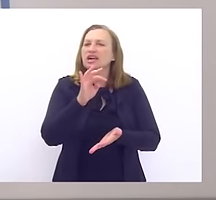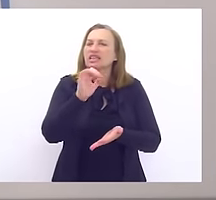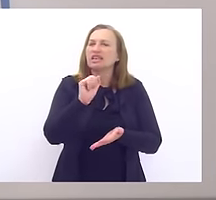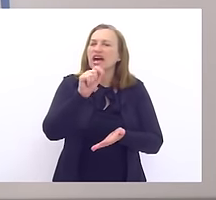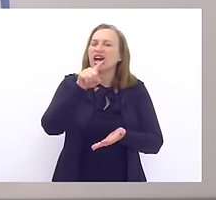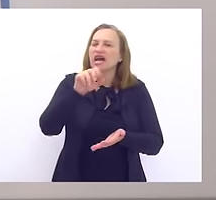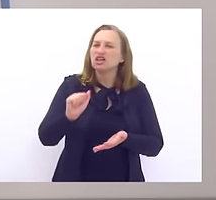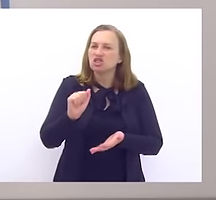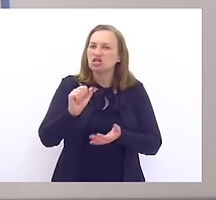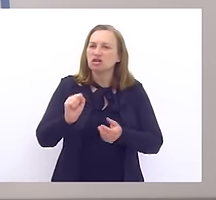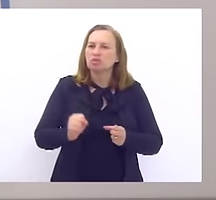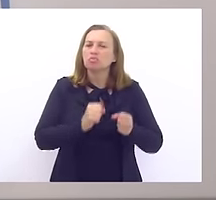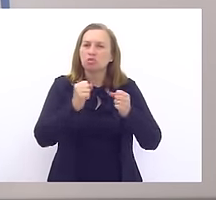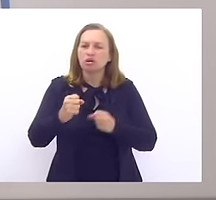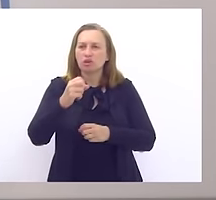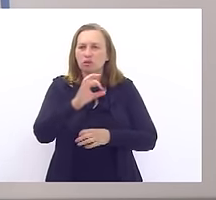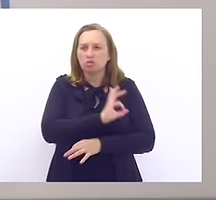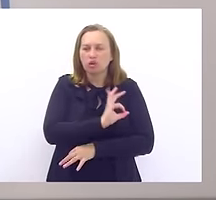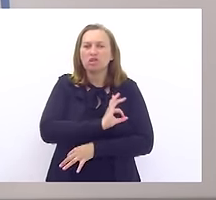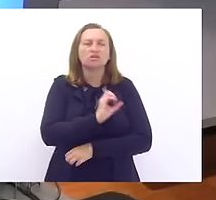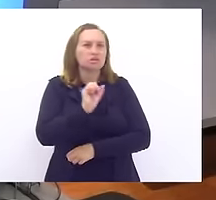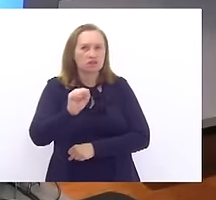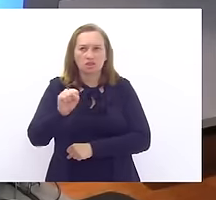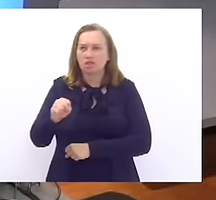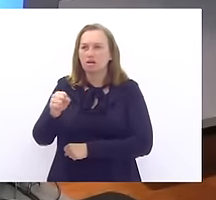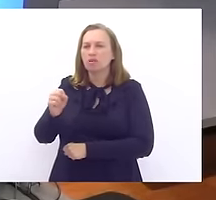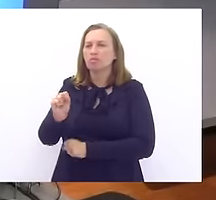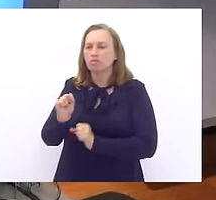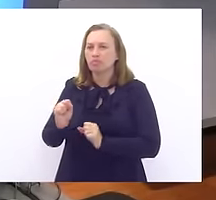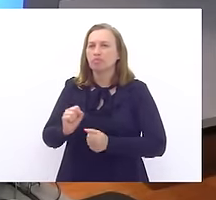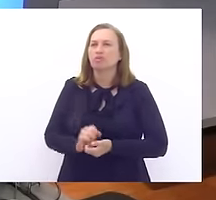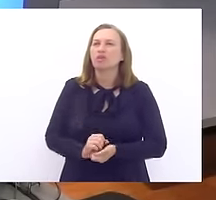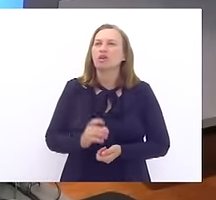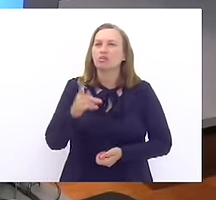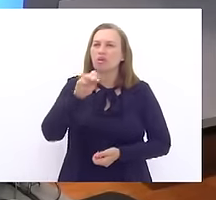Presidente é isso pois não deputado federal